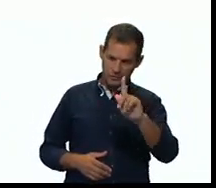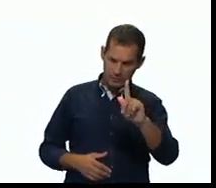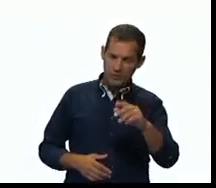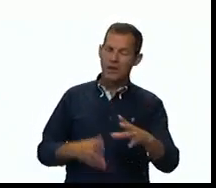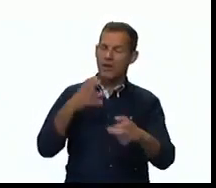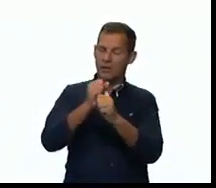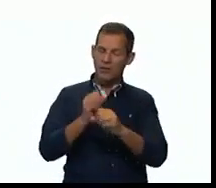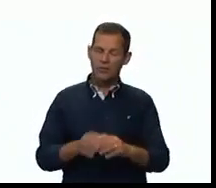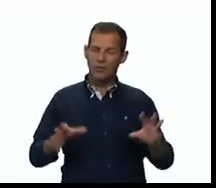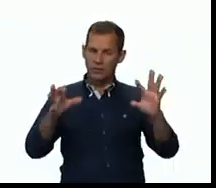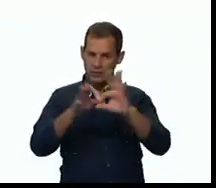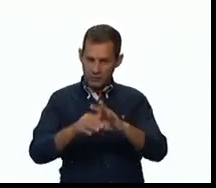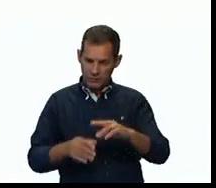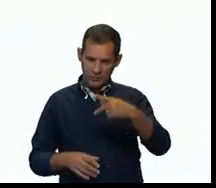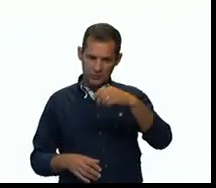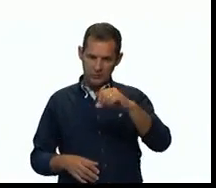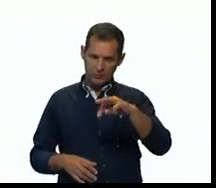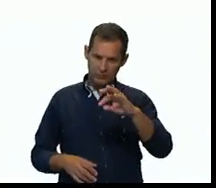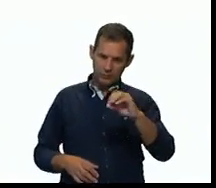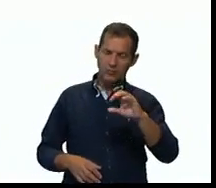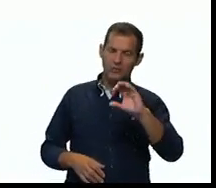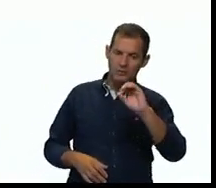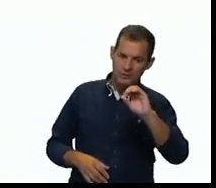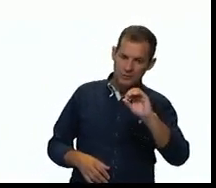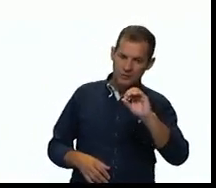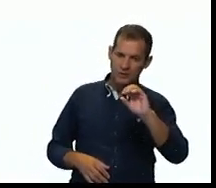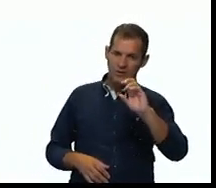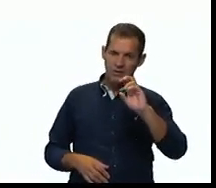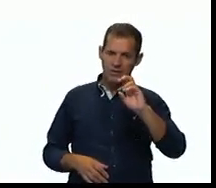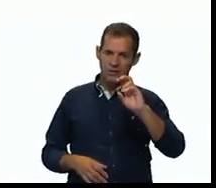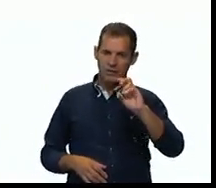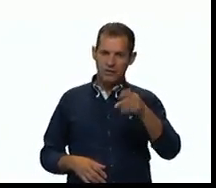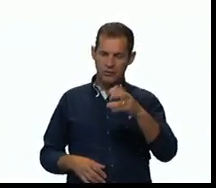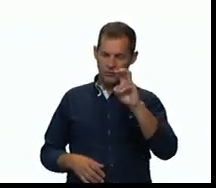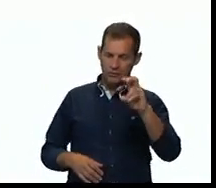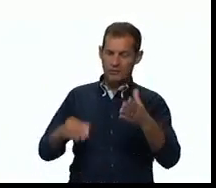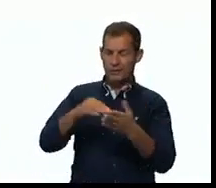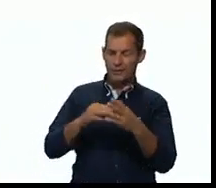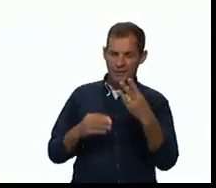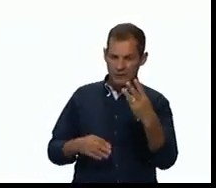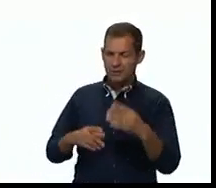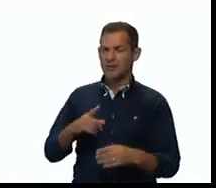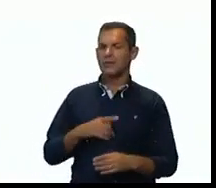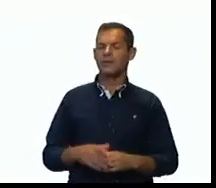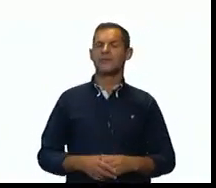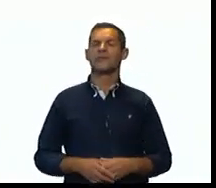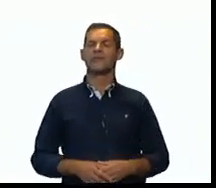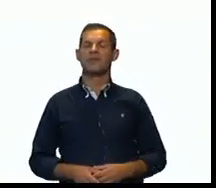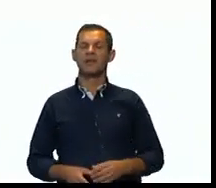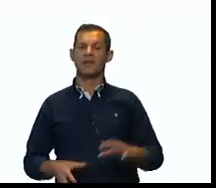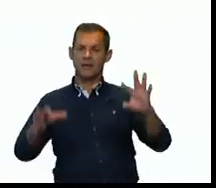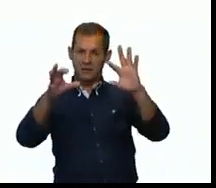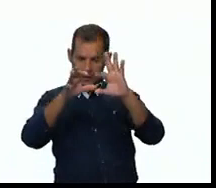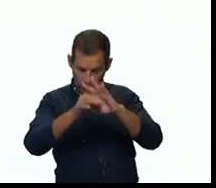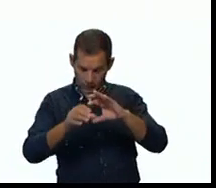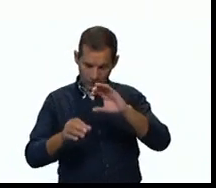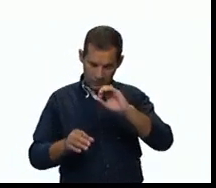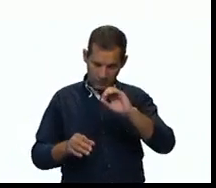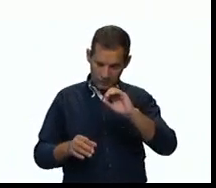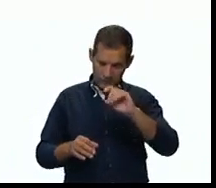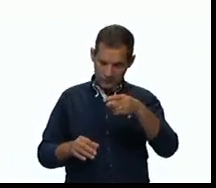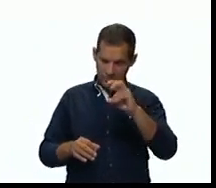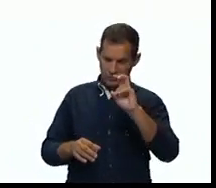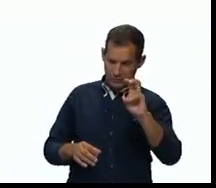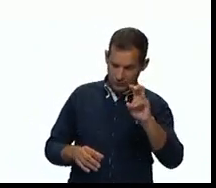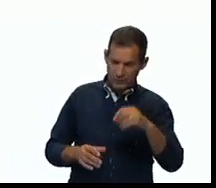a integral nos pontos de 0,5 a 3. Então, eu tenho a integral, a área vai ser dada pela integral de